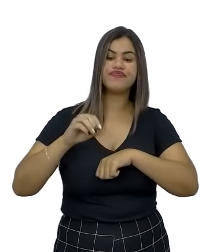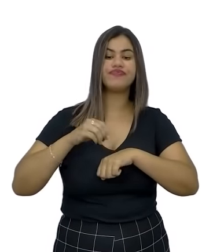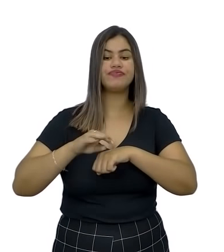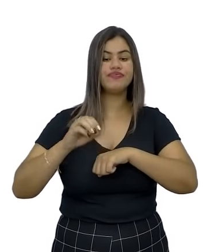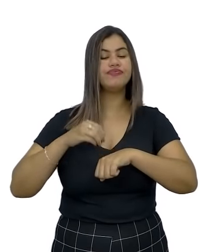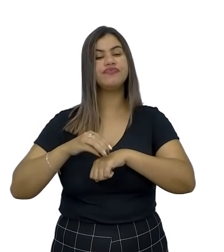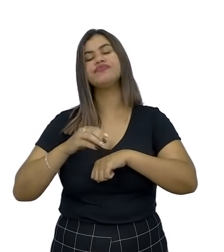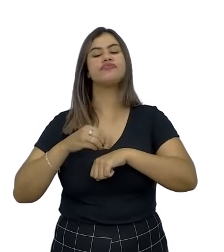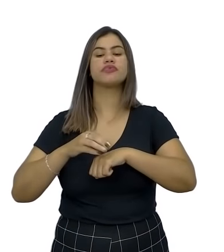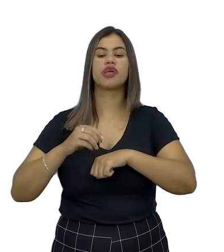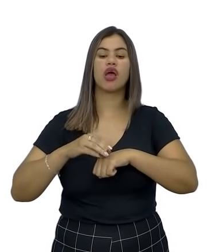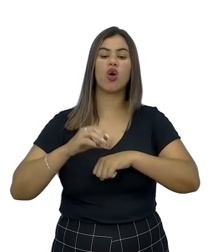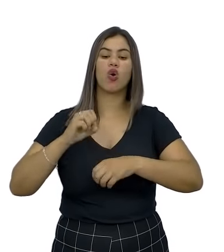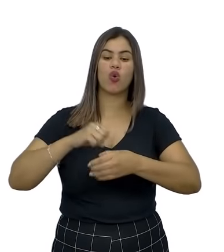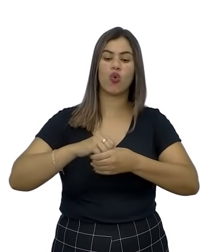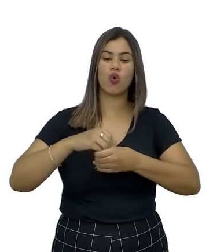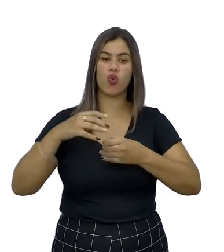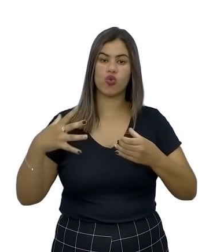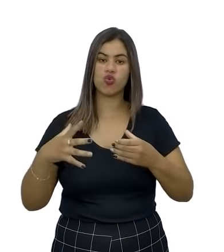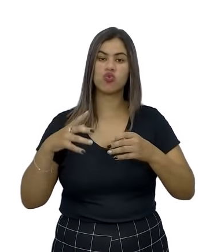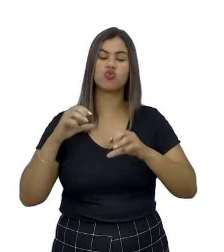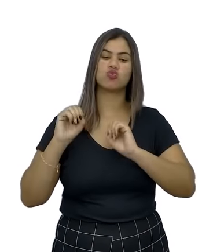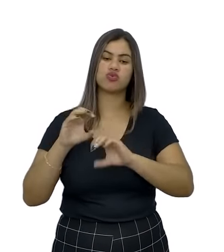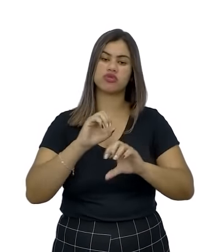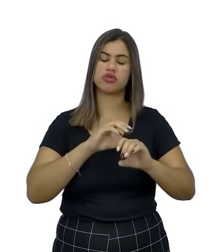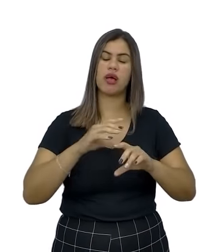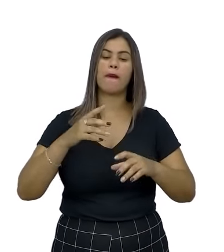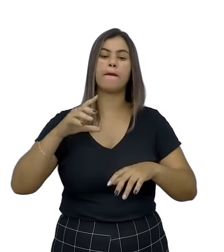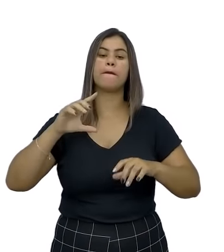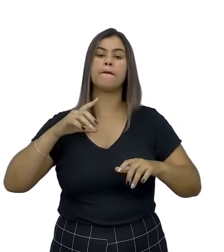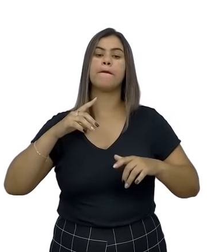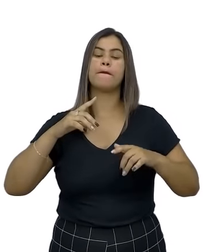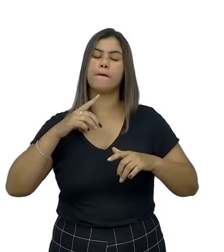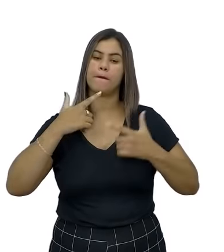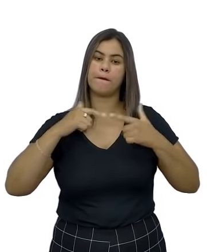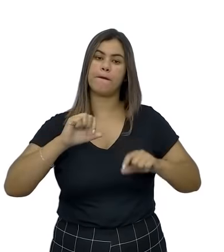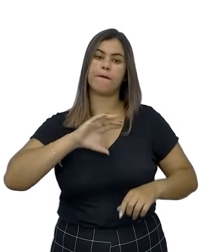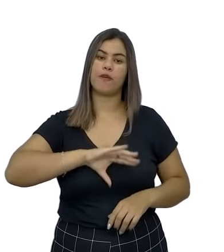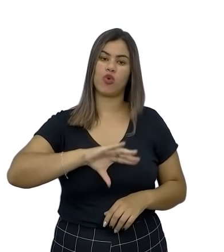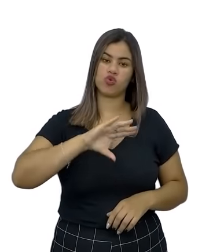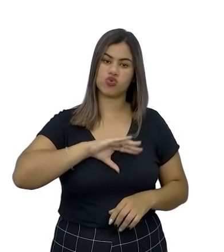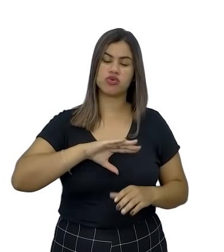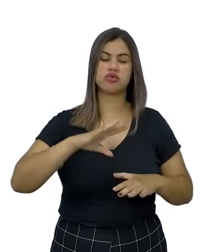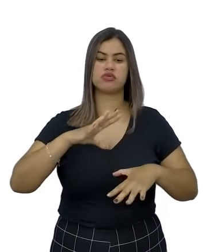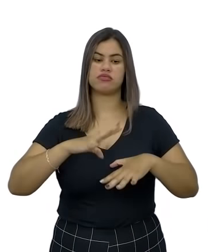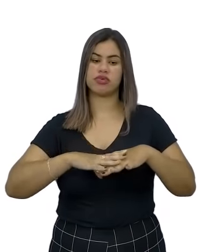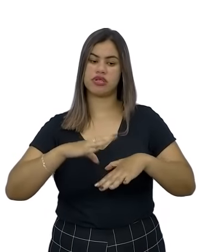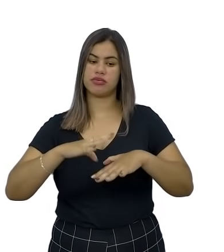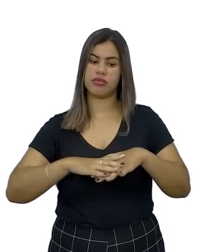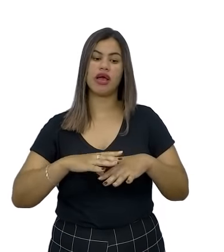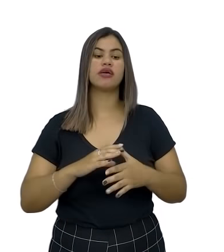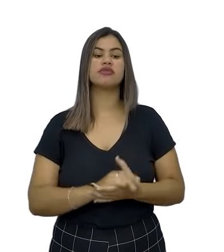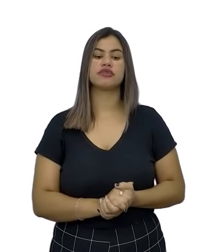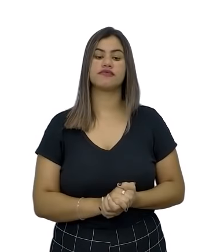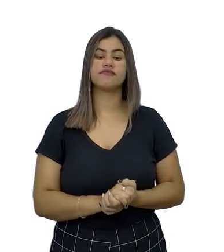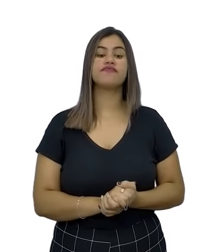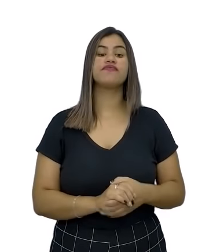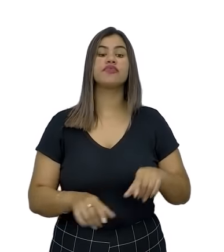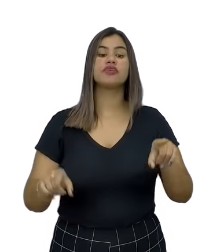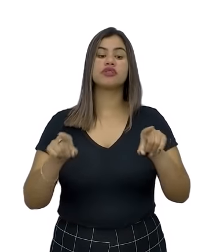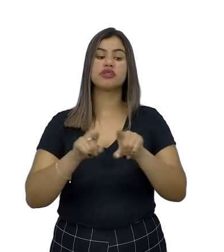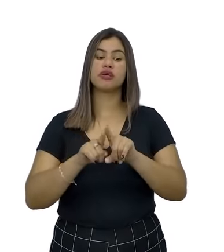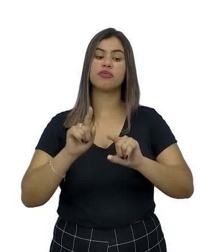o material didático de língua portuguesa, matemática, né, do Aprender Sempre, e ela também nos